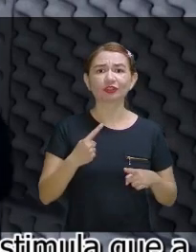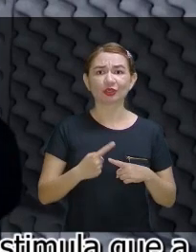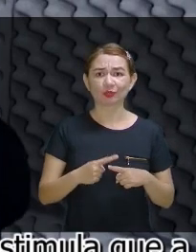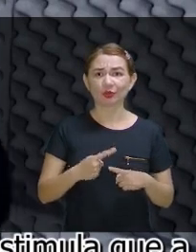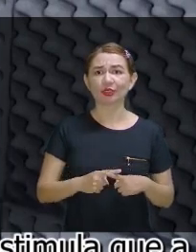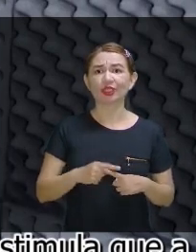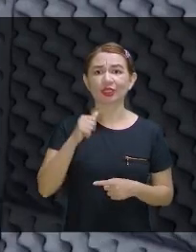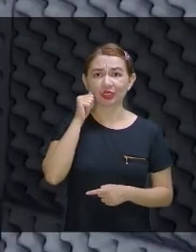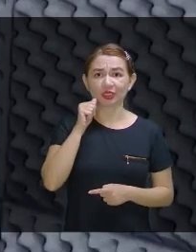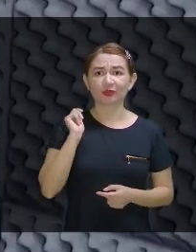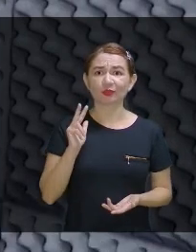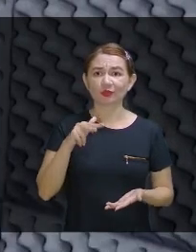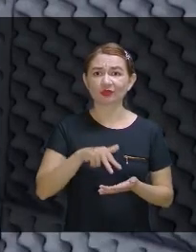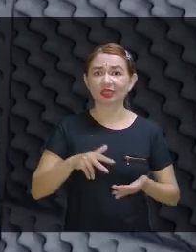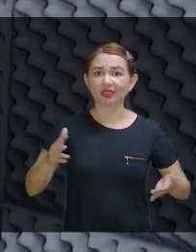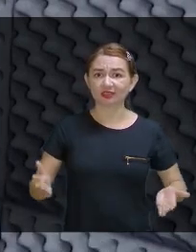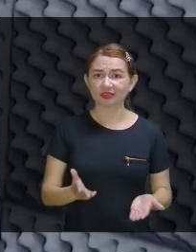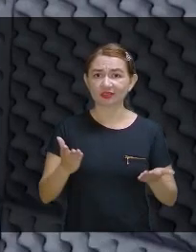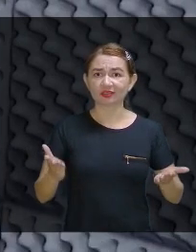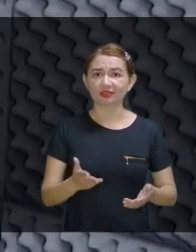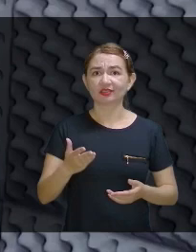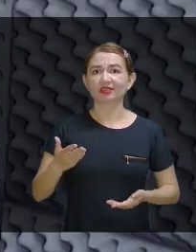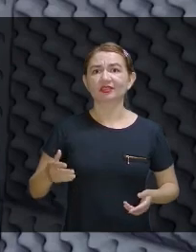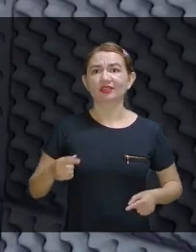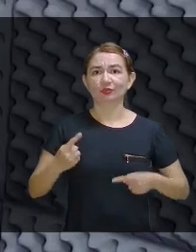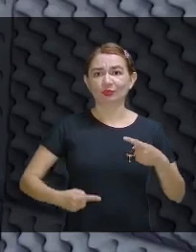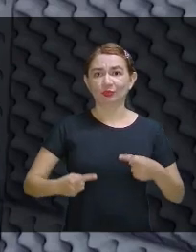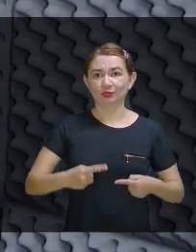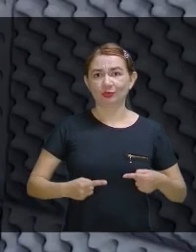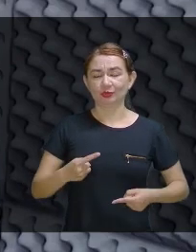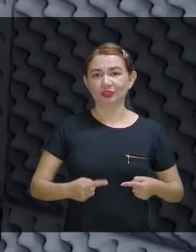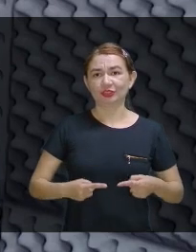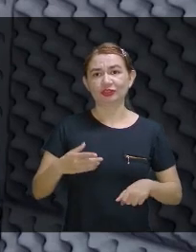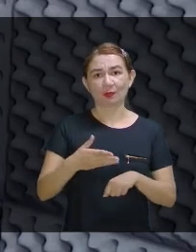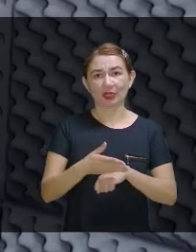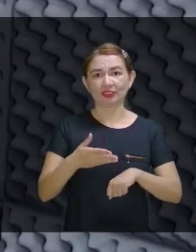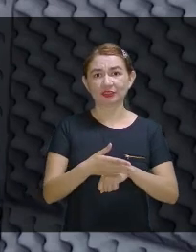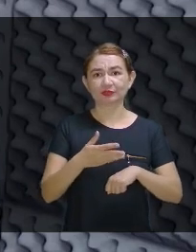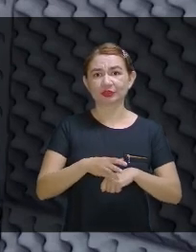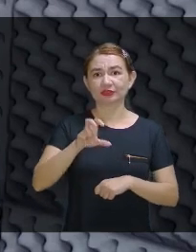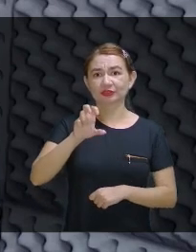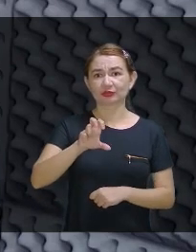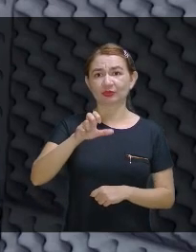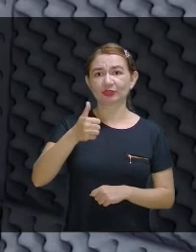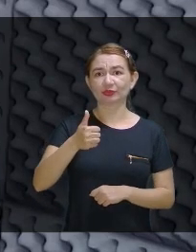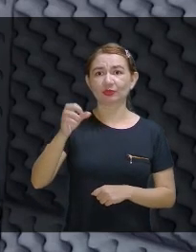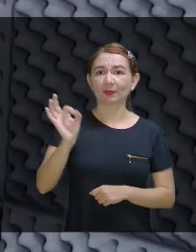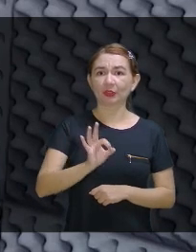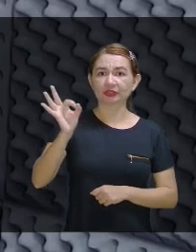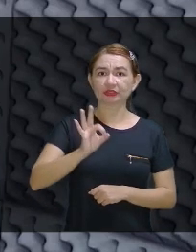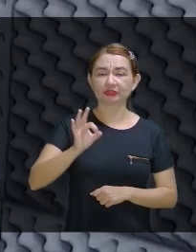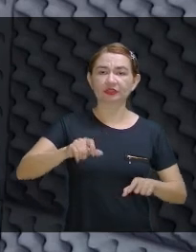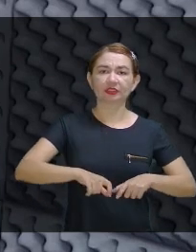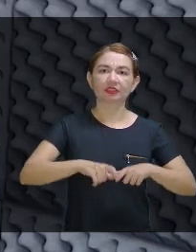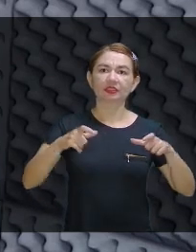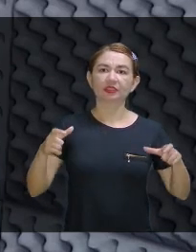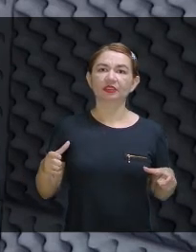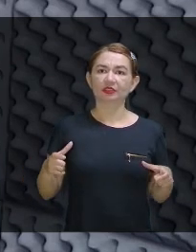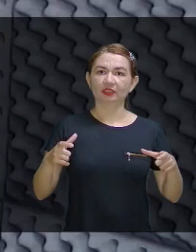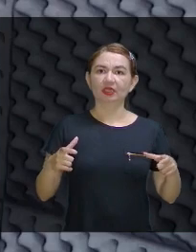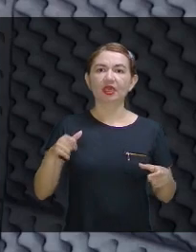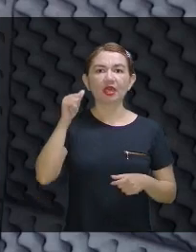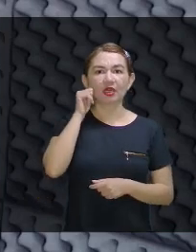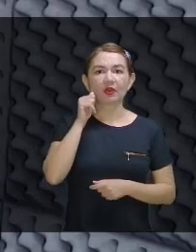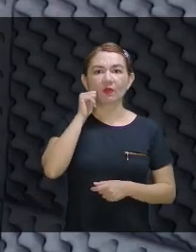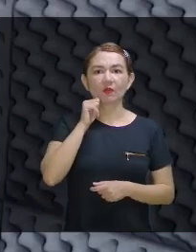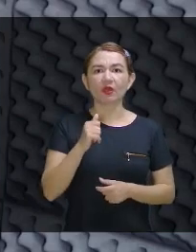mulher, estimula que a mulher tenha uma participação política. Como você mesmo disse, é 51% da população e pouca